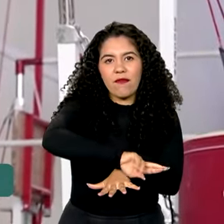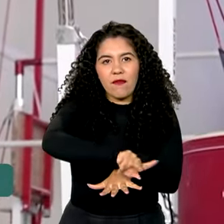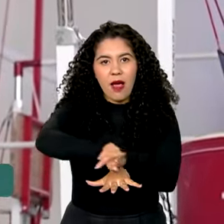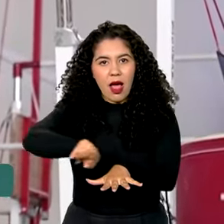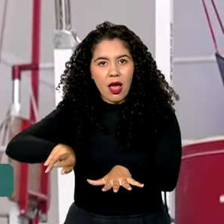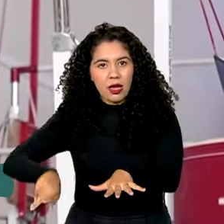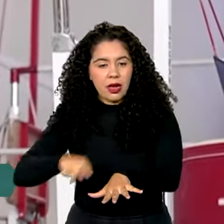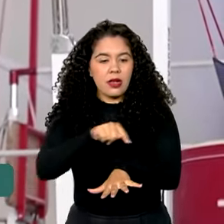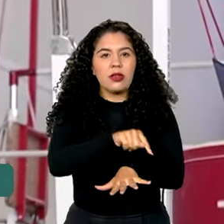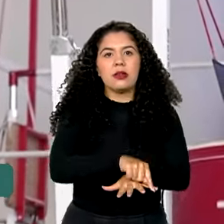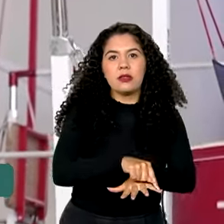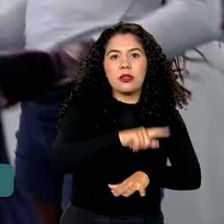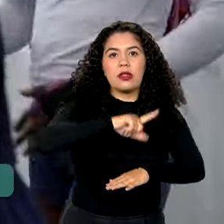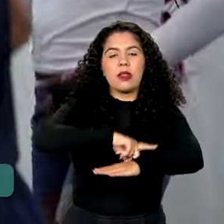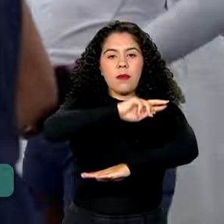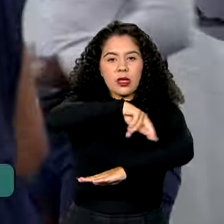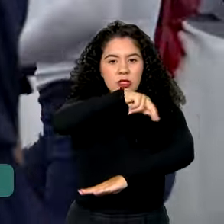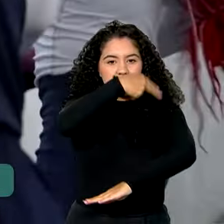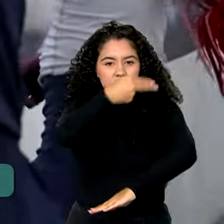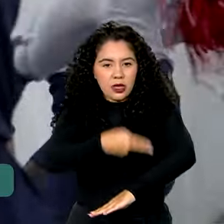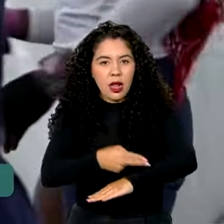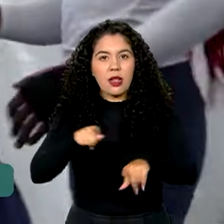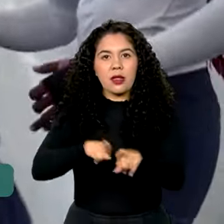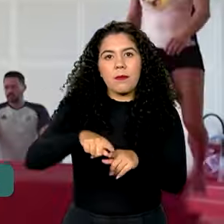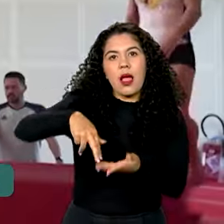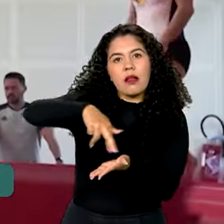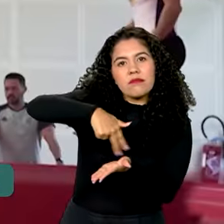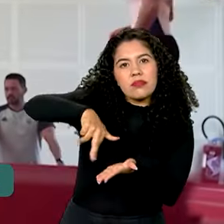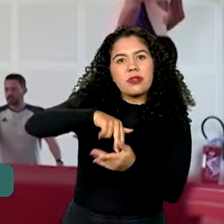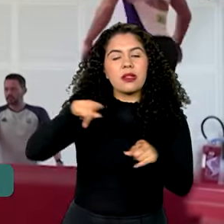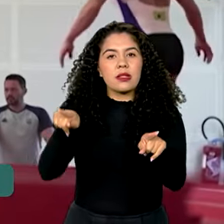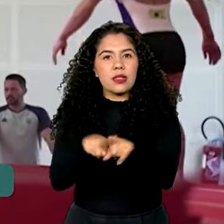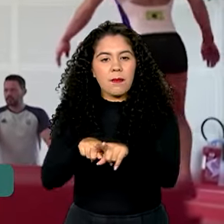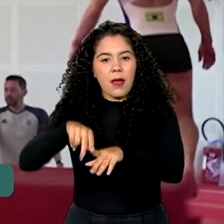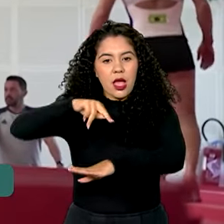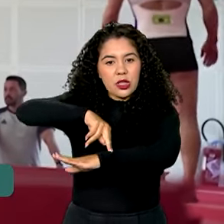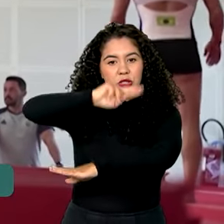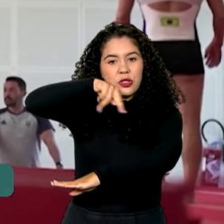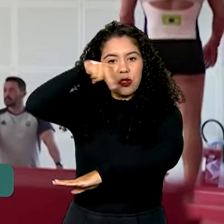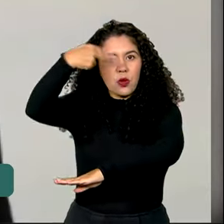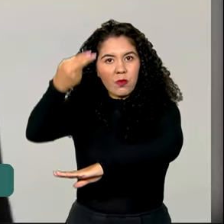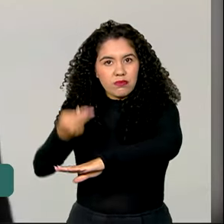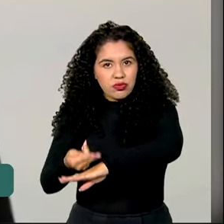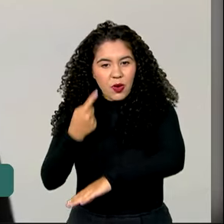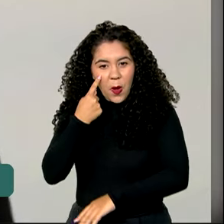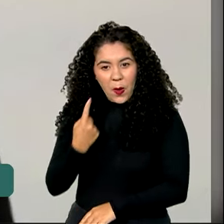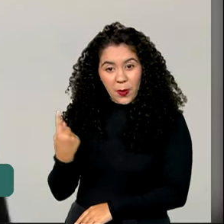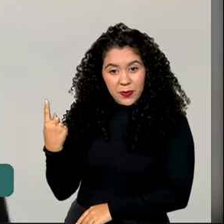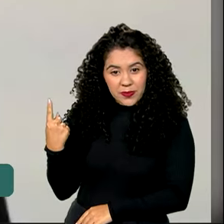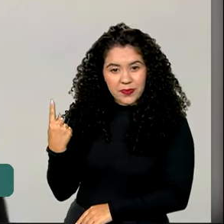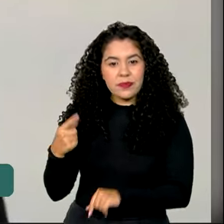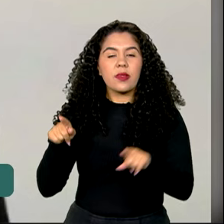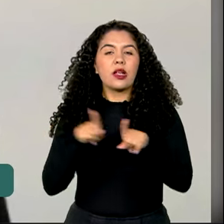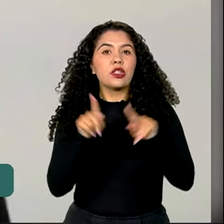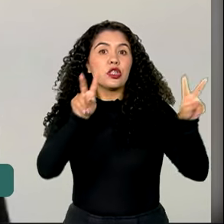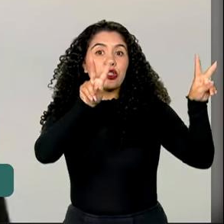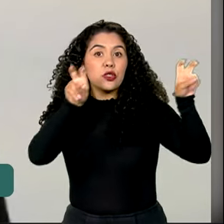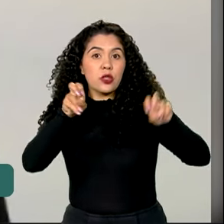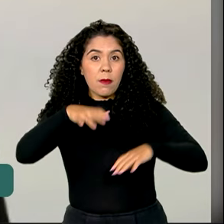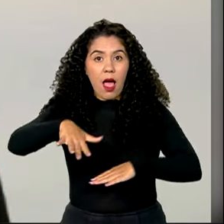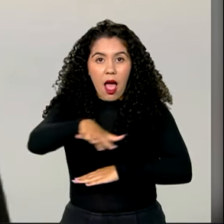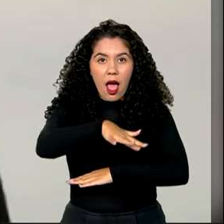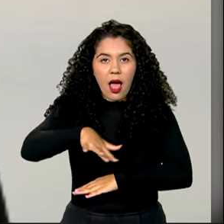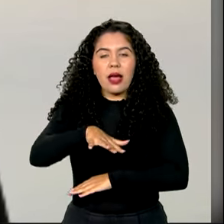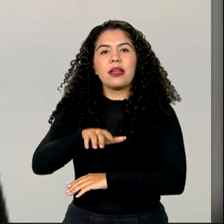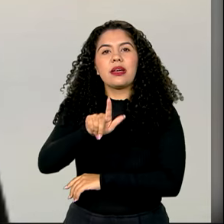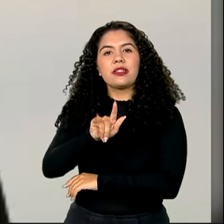e masculina, ginástica rítmica, ginástica aeróbica e ginástica acrobática. Com relação à ginástica, a